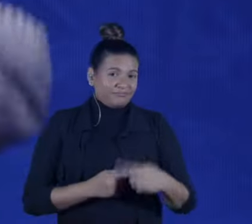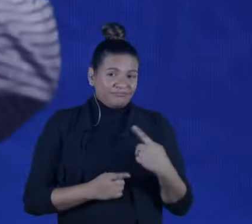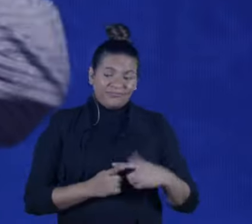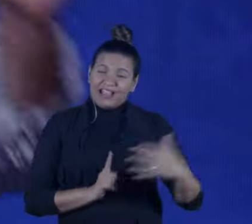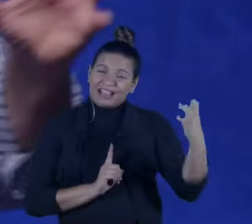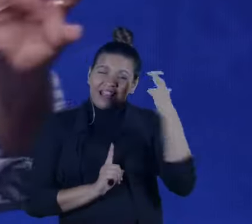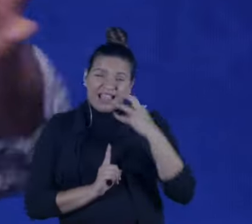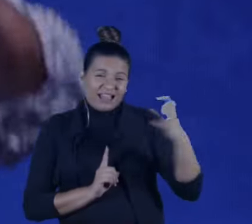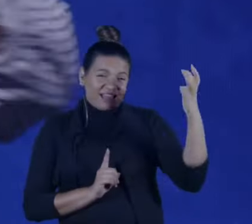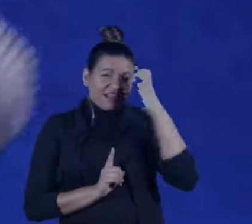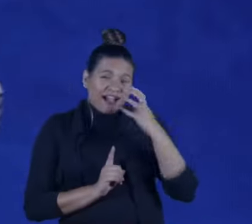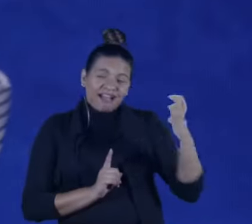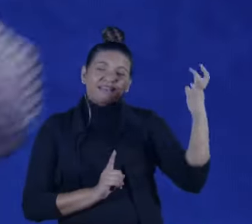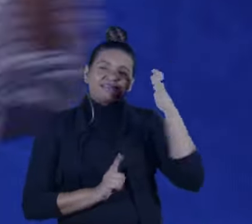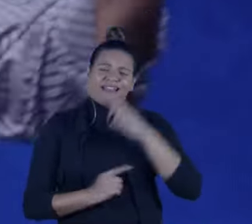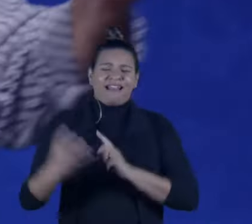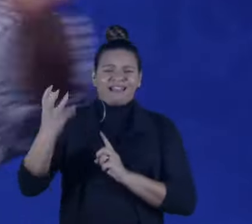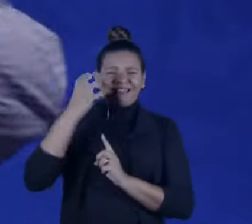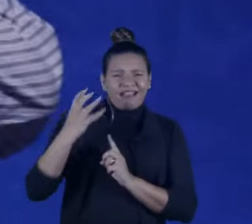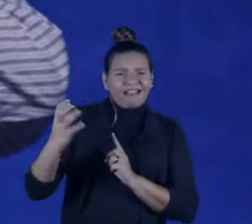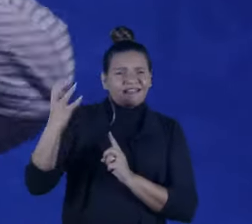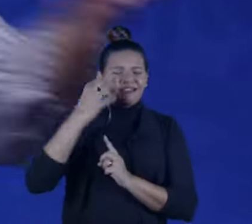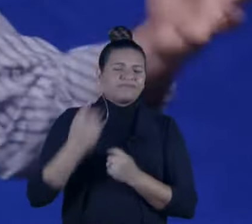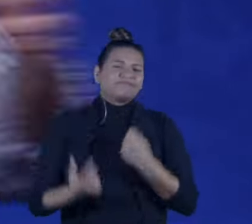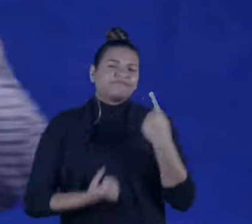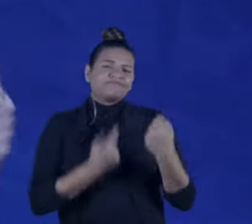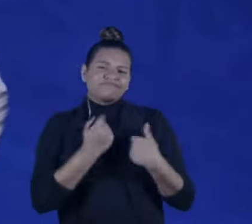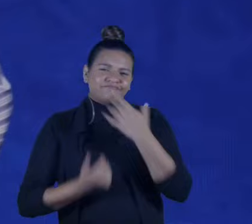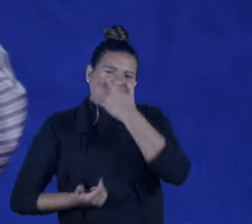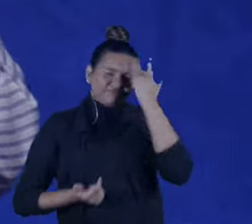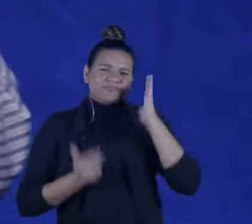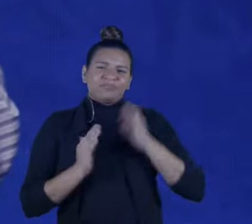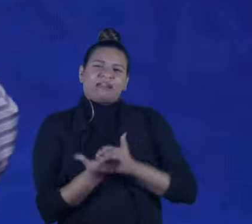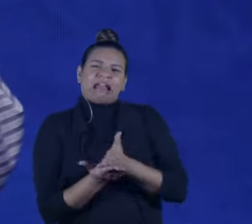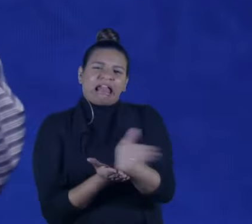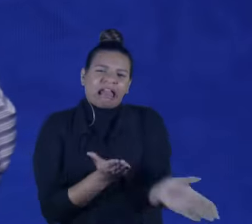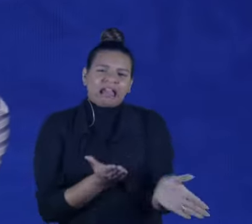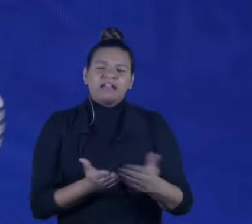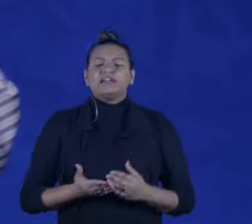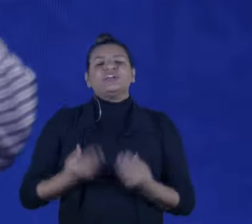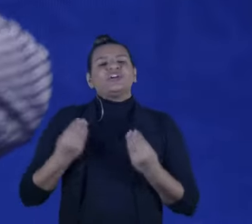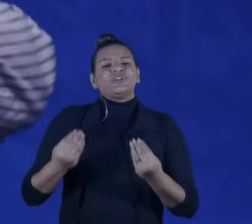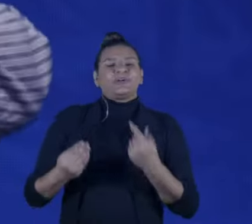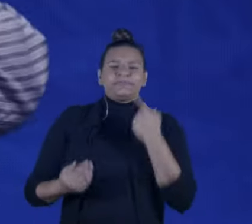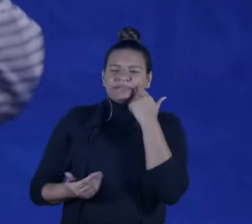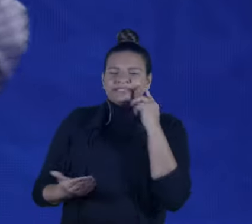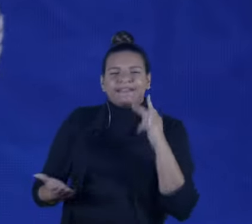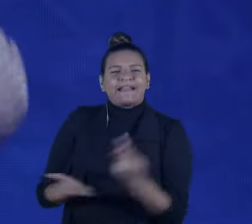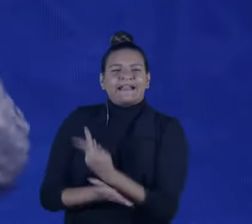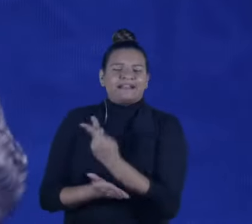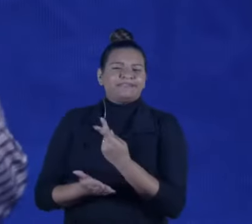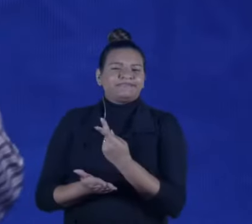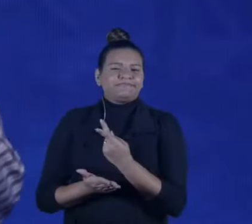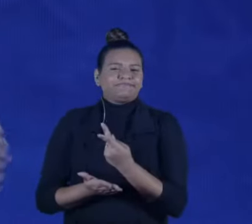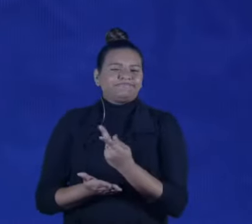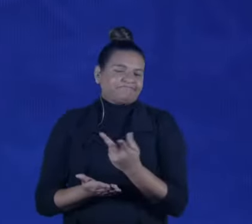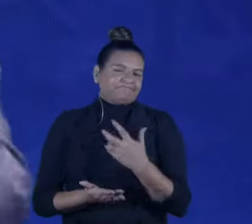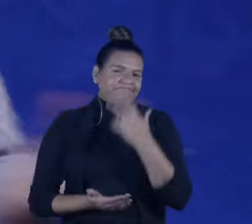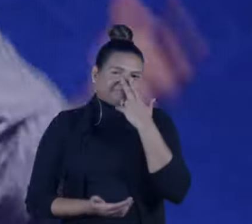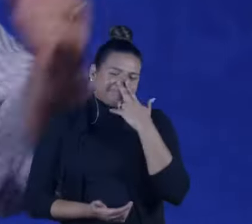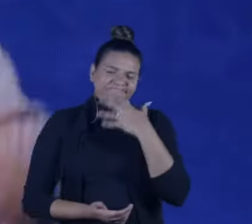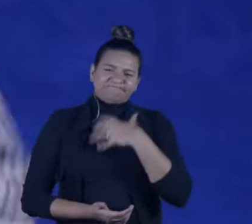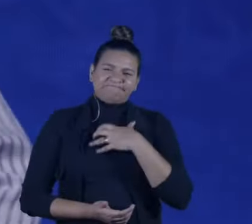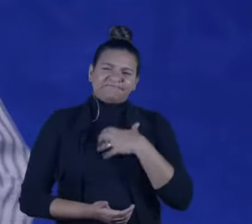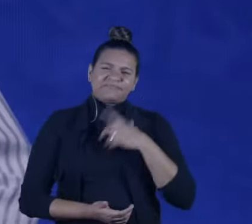Muitas pessoas que, sabe, saem da igreja, saem com o coração errado, saem querendo dividir, estão machucados